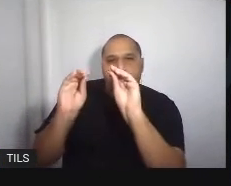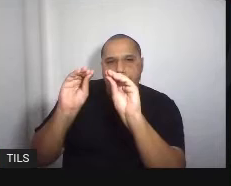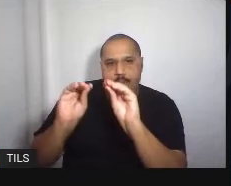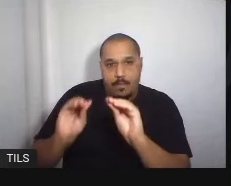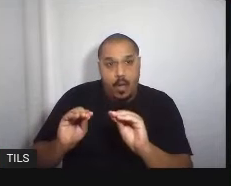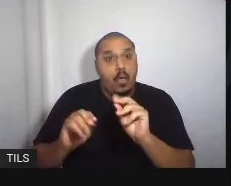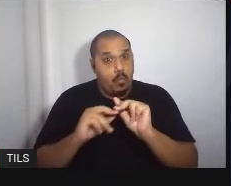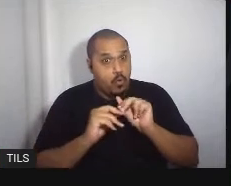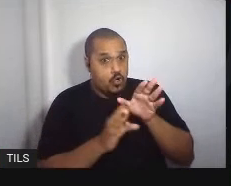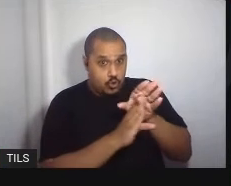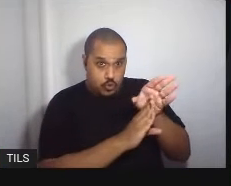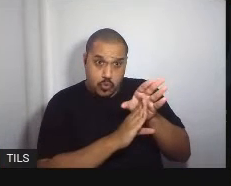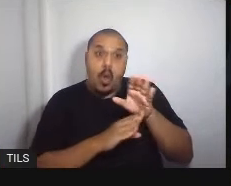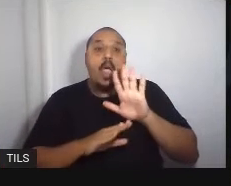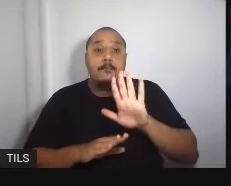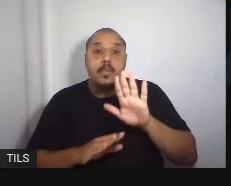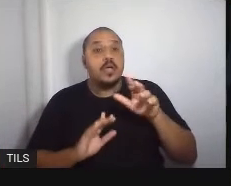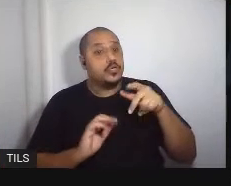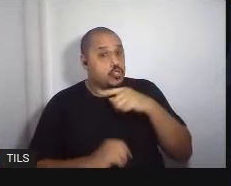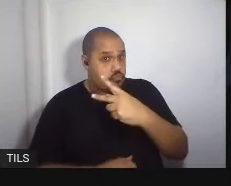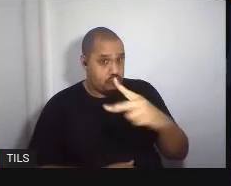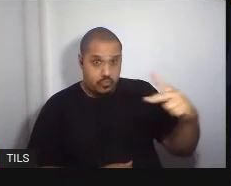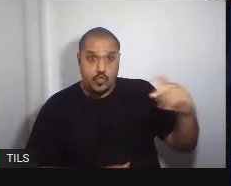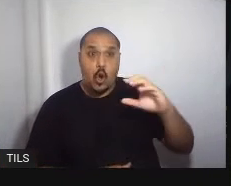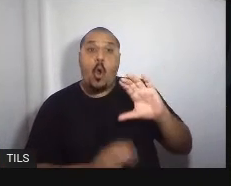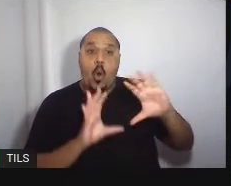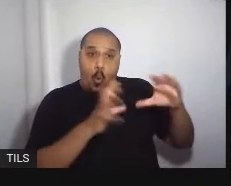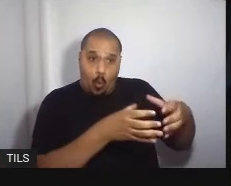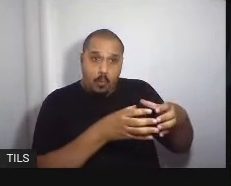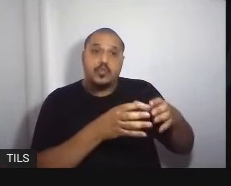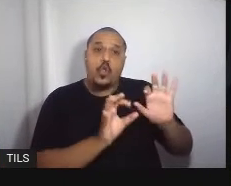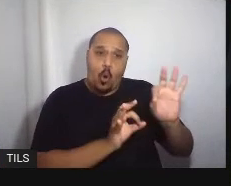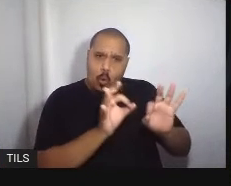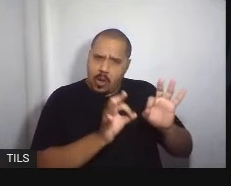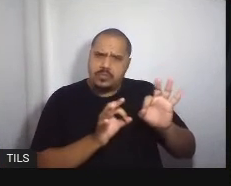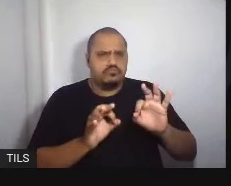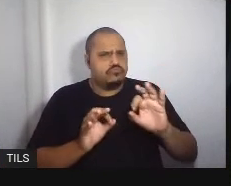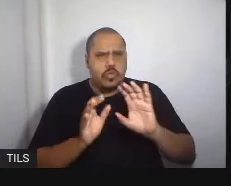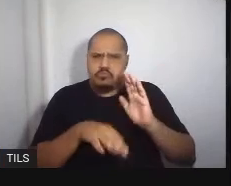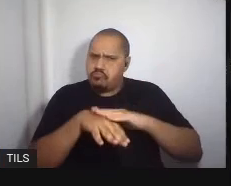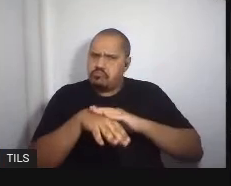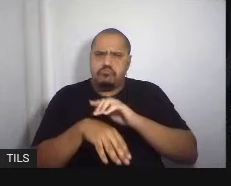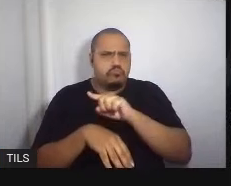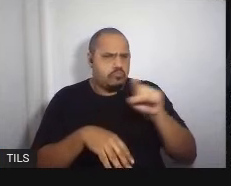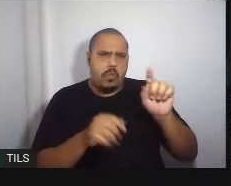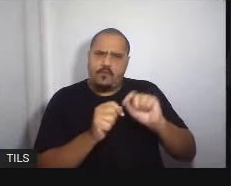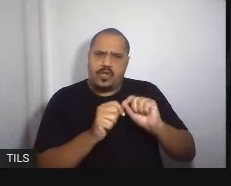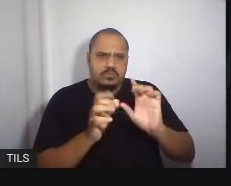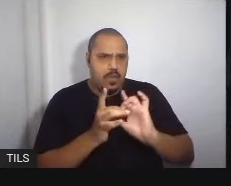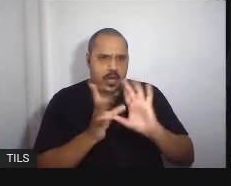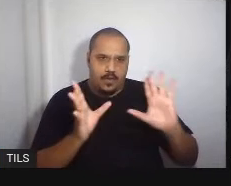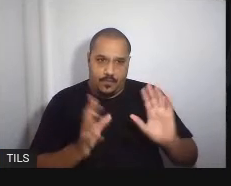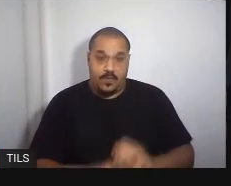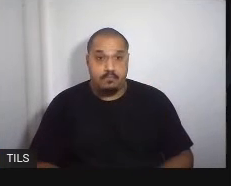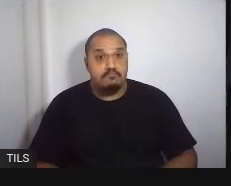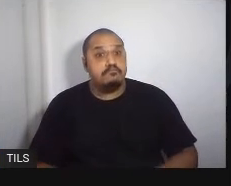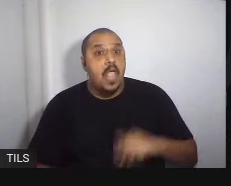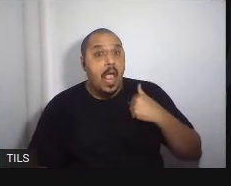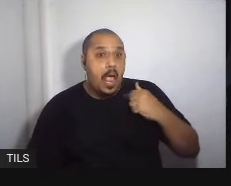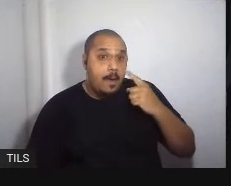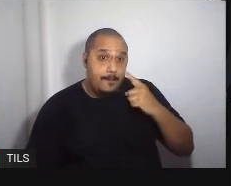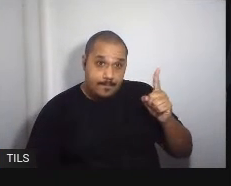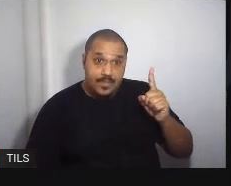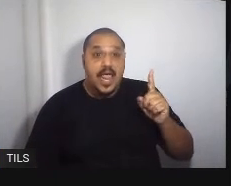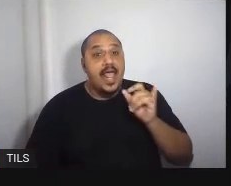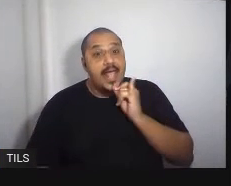comissões organizadoras locais elas têm liberdade para fazer da forma que elas acharem melhor. Então aqui eu peguei o exemplo da unidade da